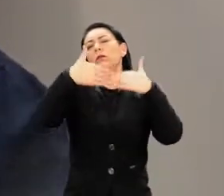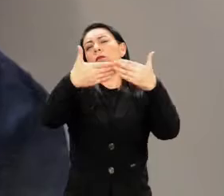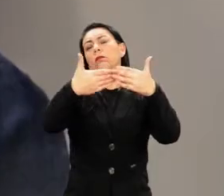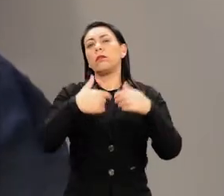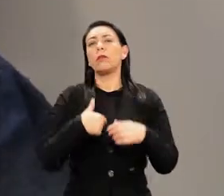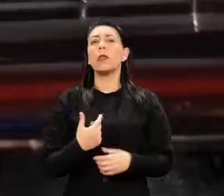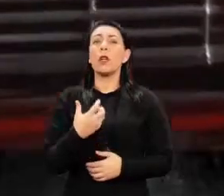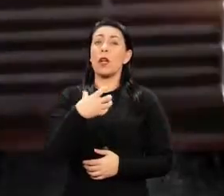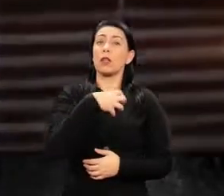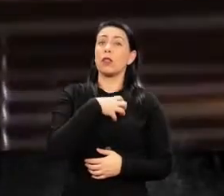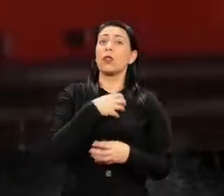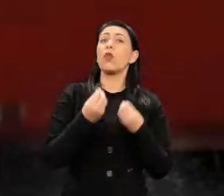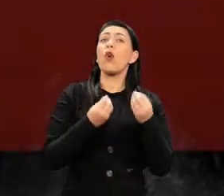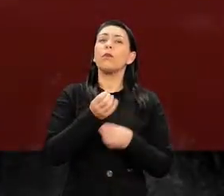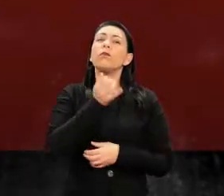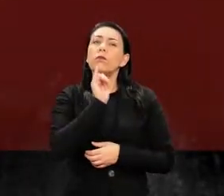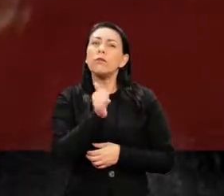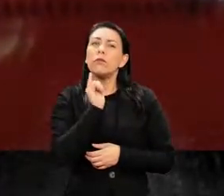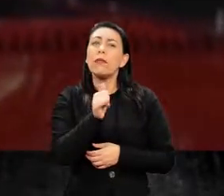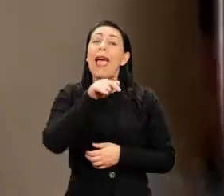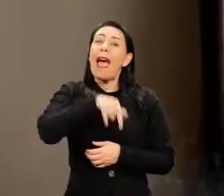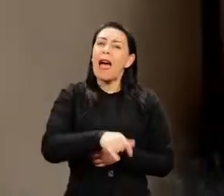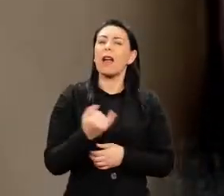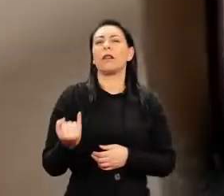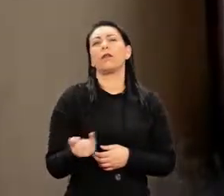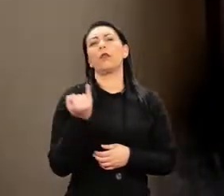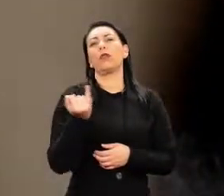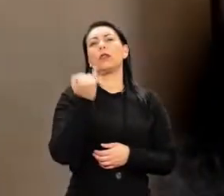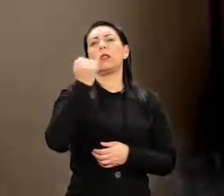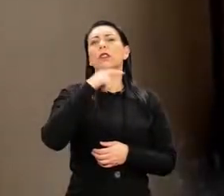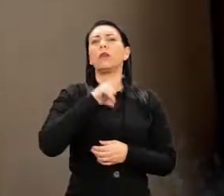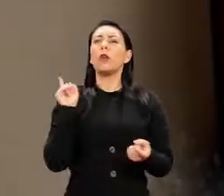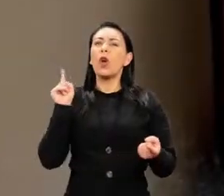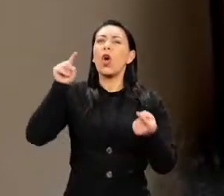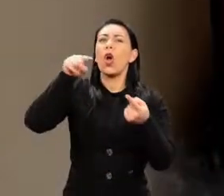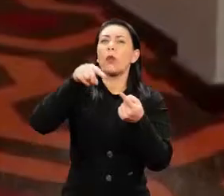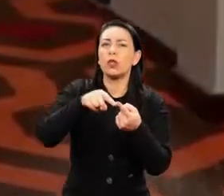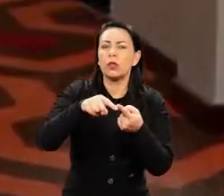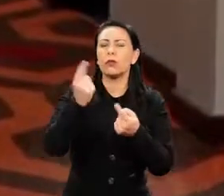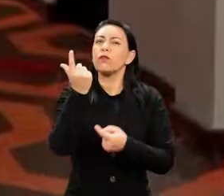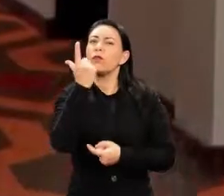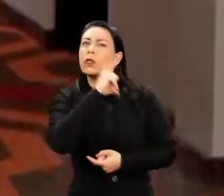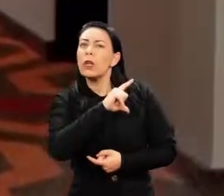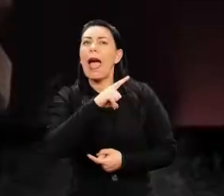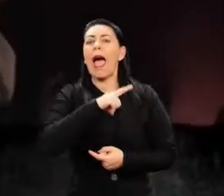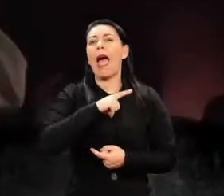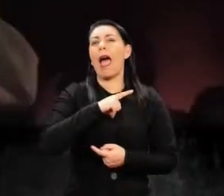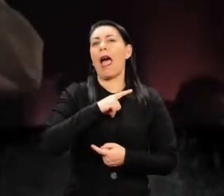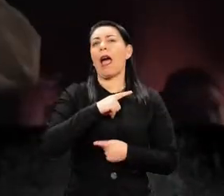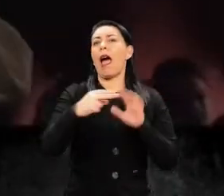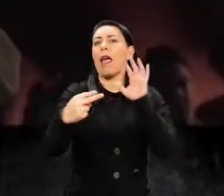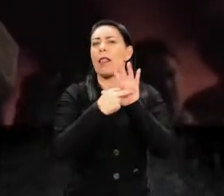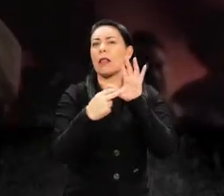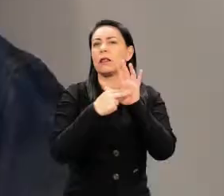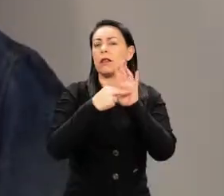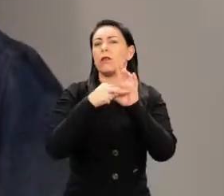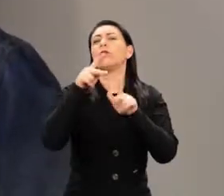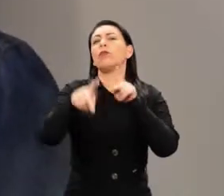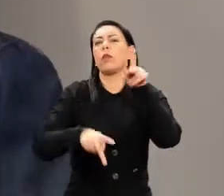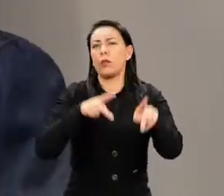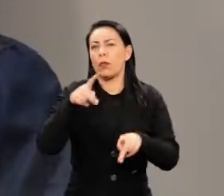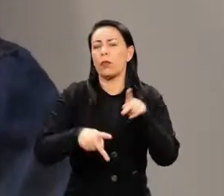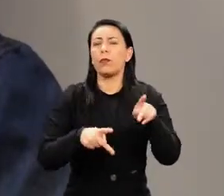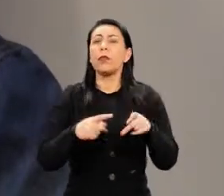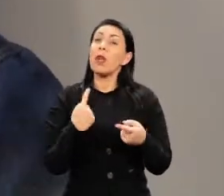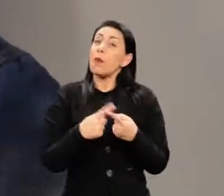que estão em crescimento as formas de narrativas são fundamentais para atingir o objetivo a atenção do público ou se